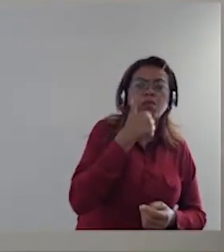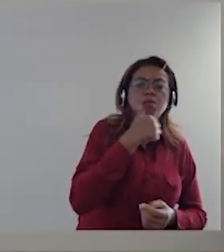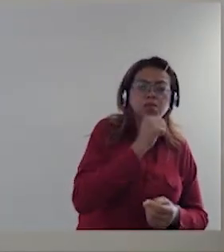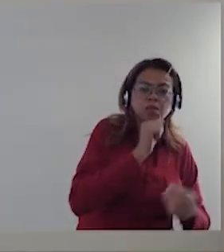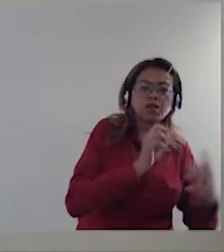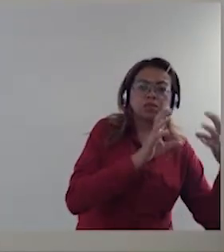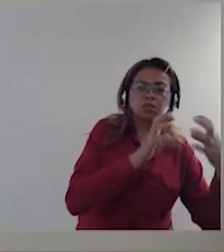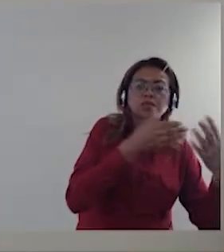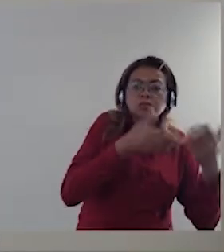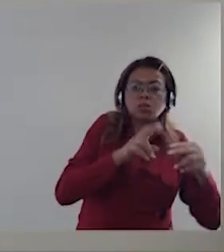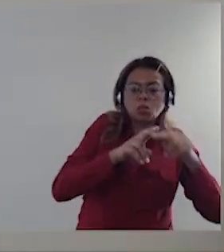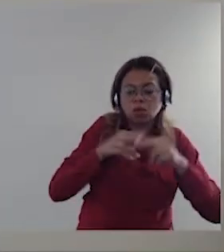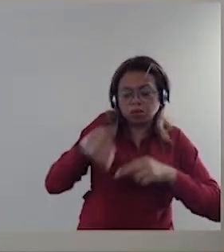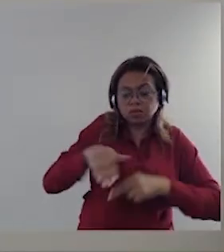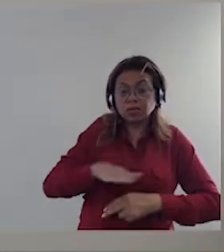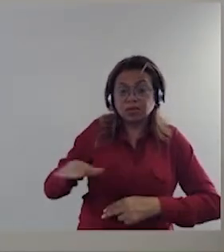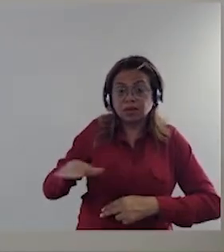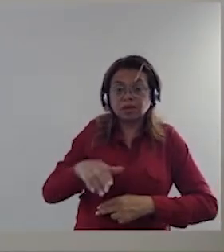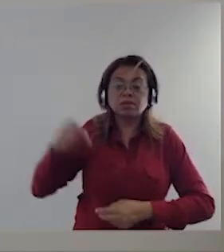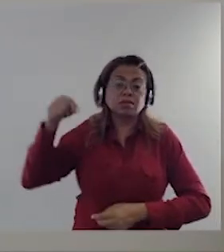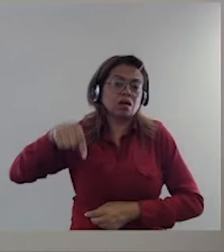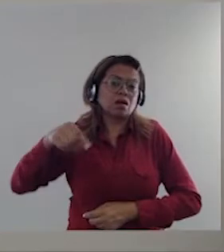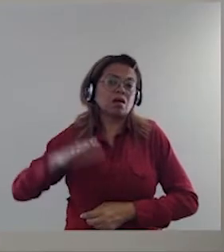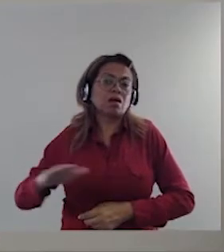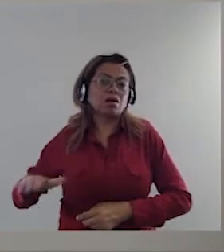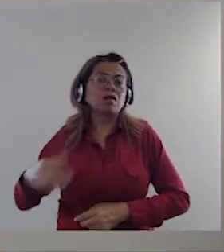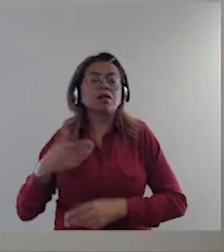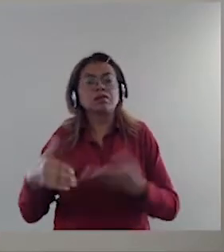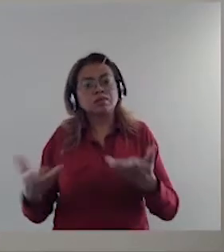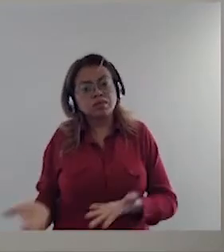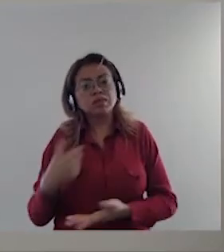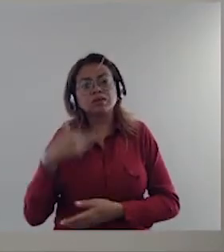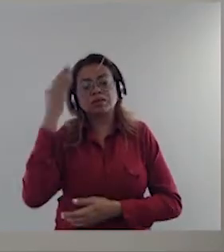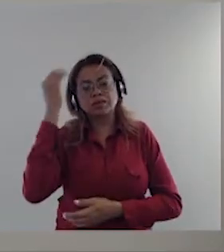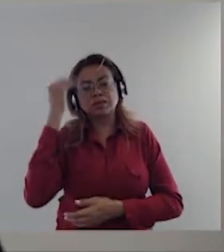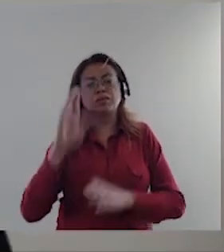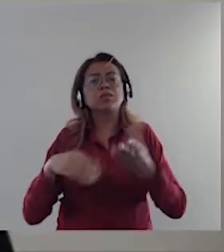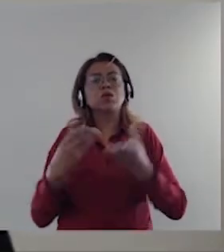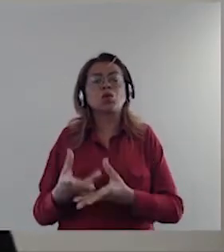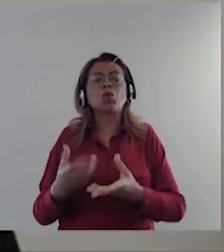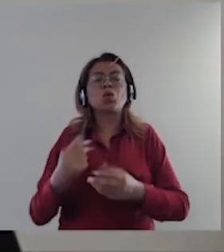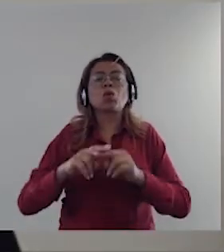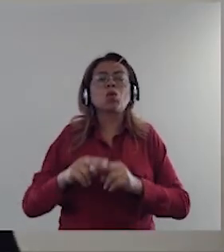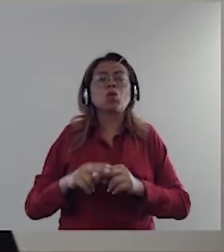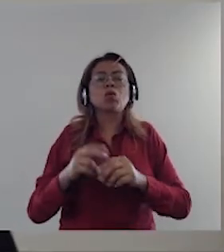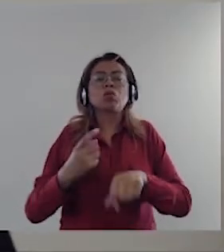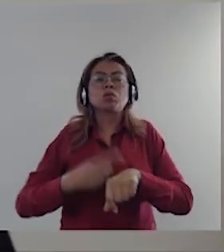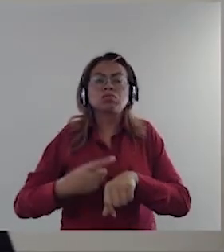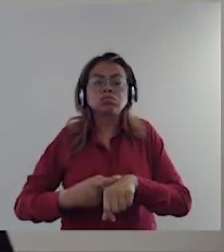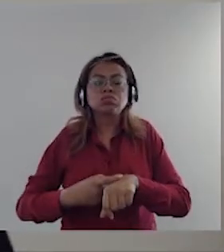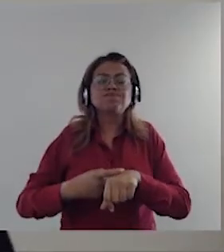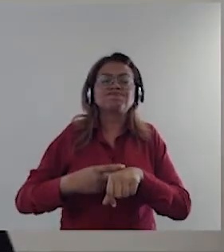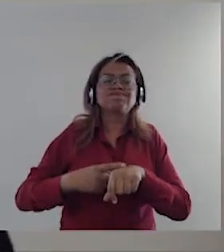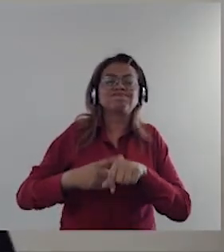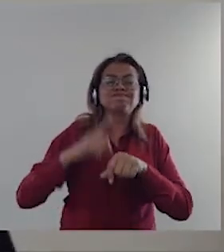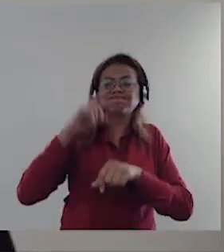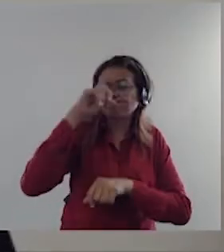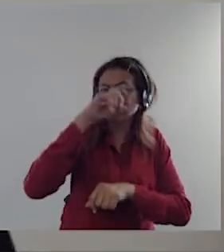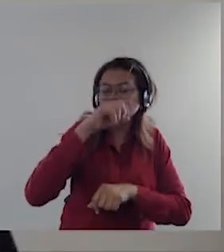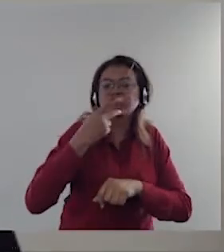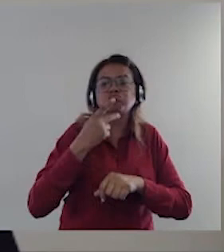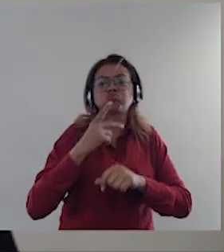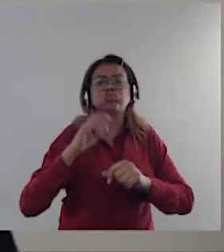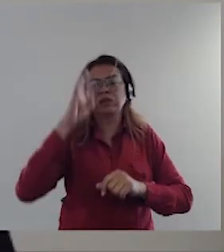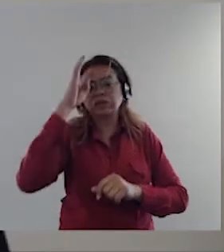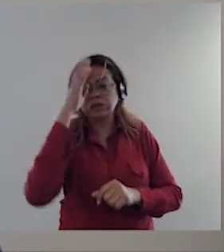da convivência. E, claro, que isso também vai ser uma dura questão a ser resolvida entre as pessoas que